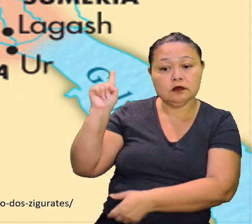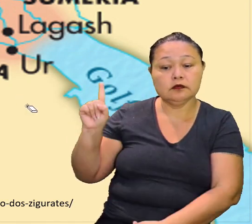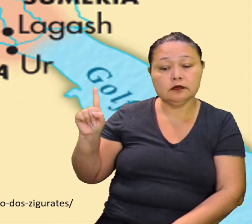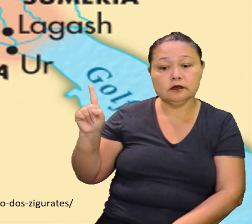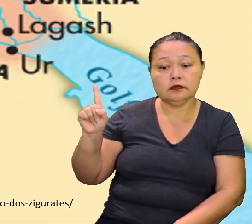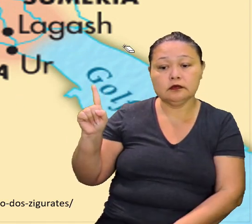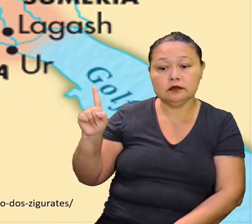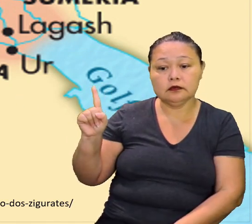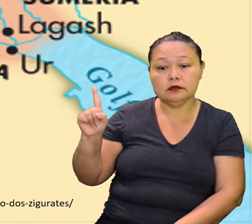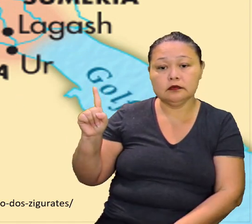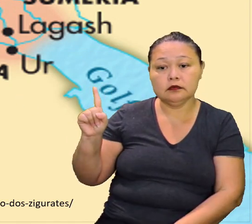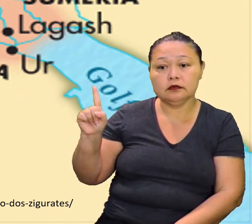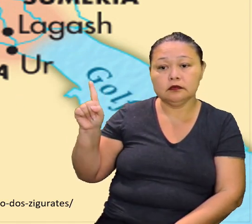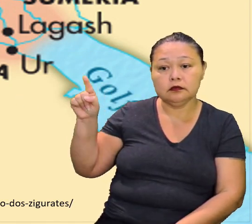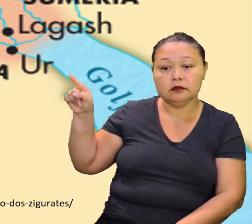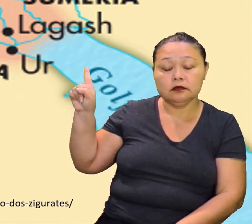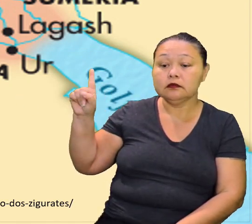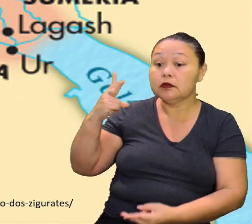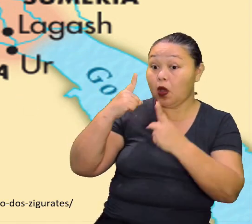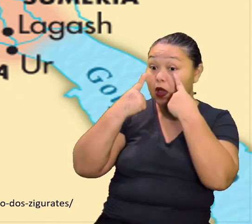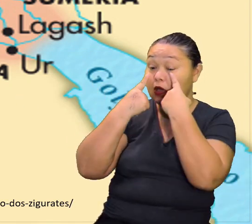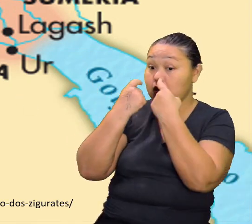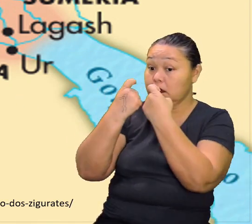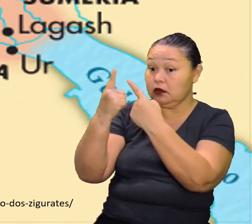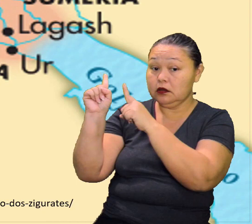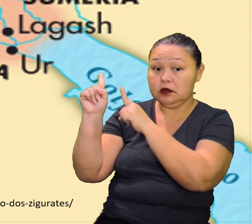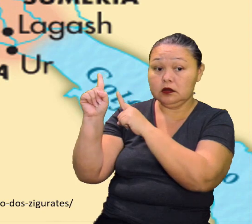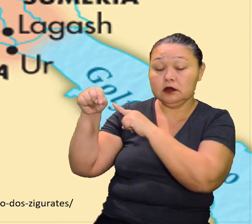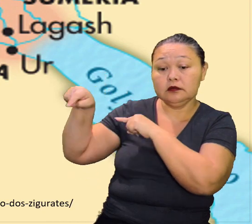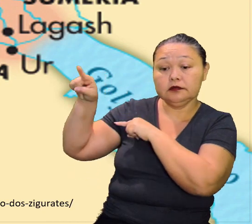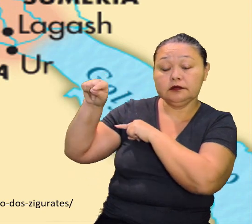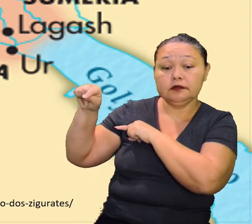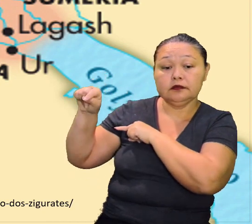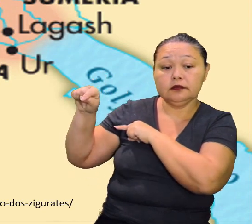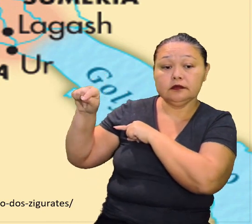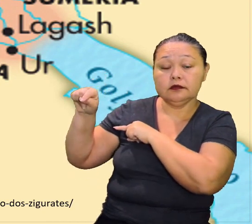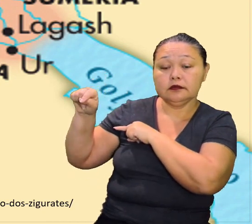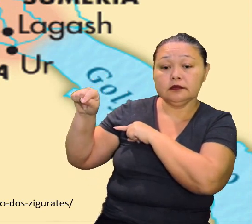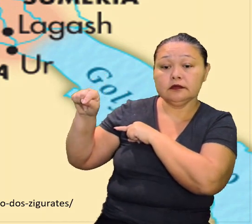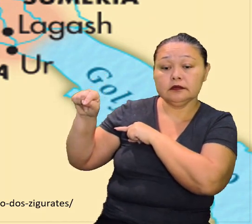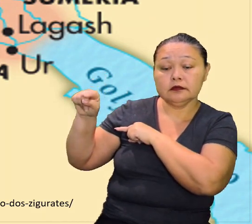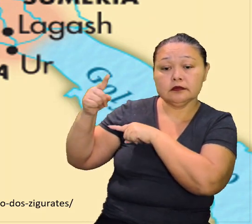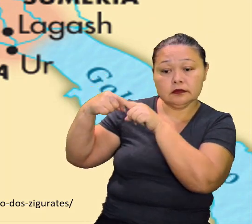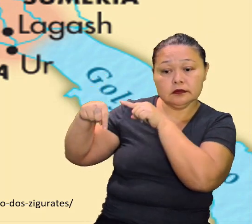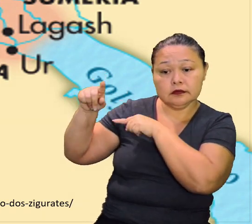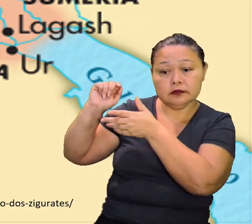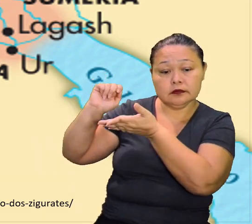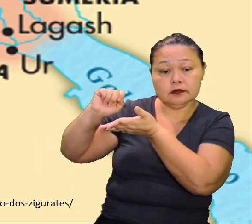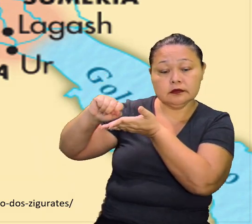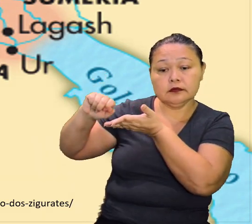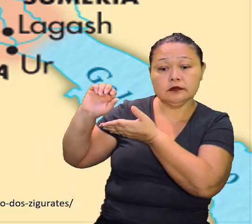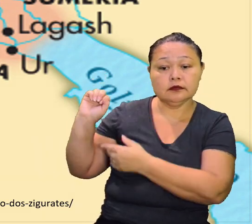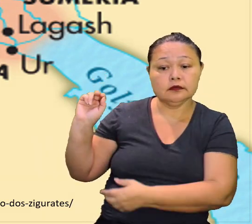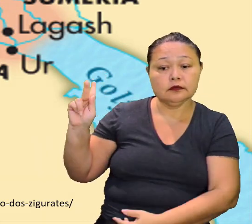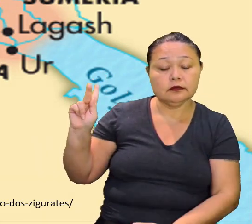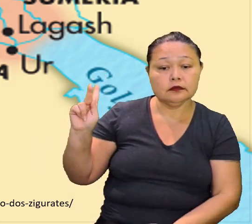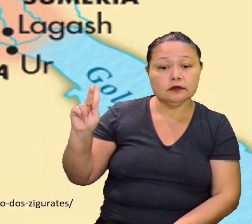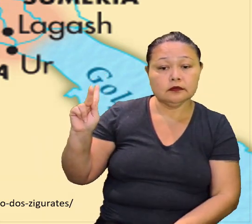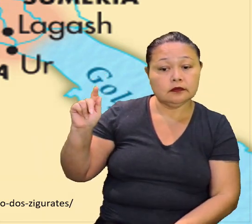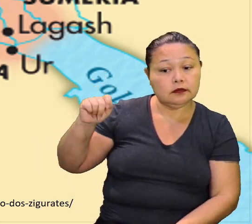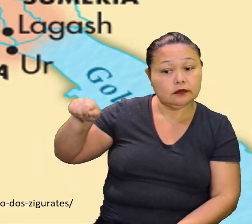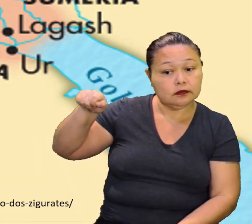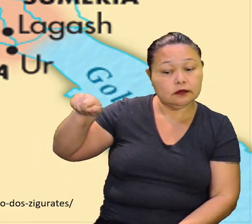ó. Olha só que interessante que eu vou falar agora para vocês. Volto agora na minha caneta. Ok.